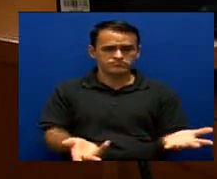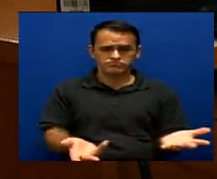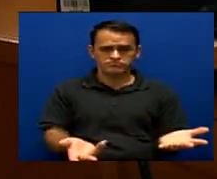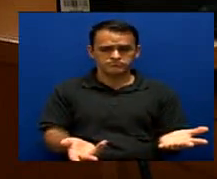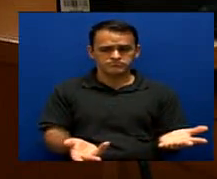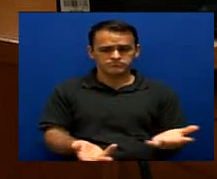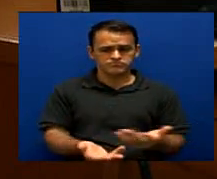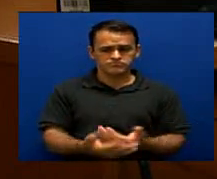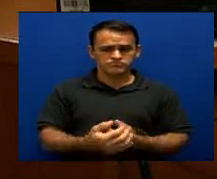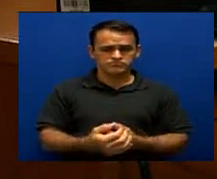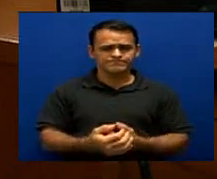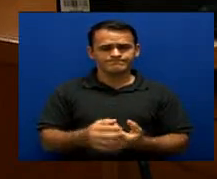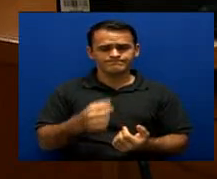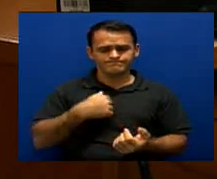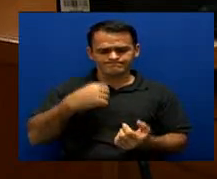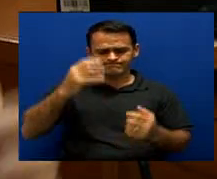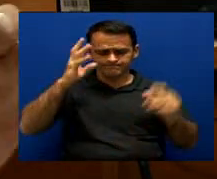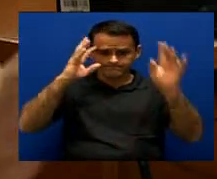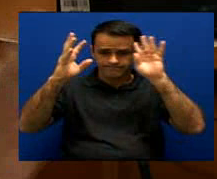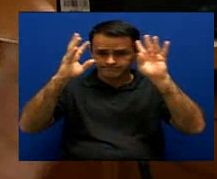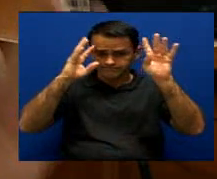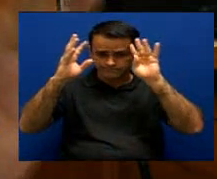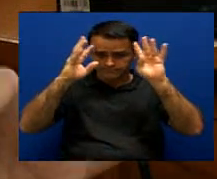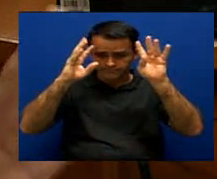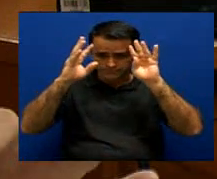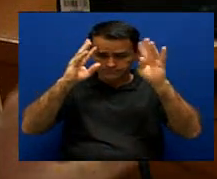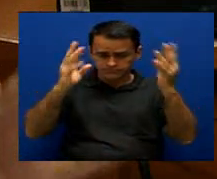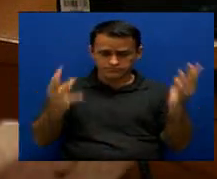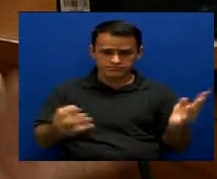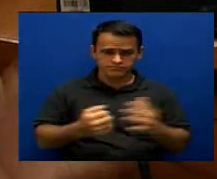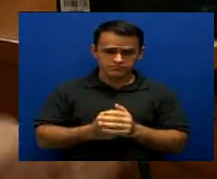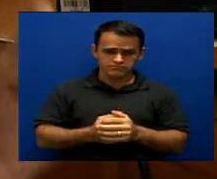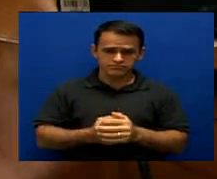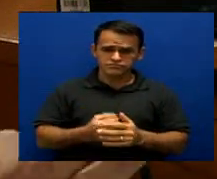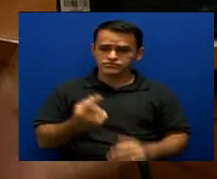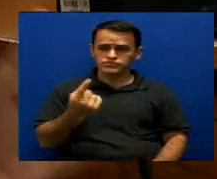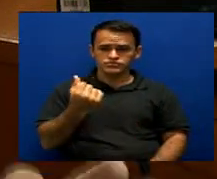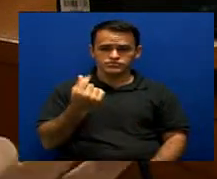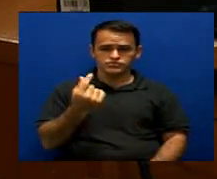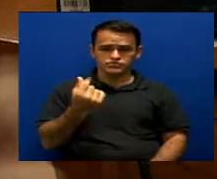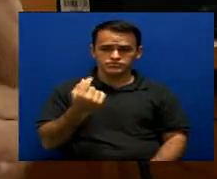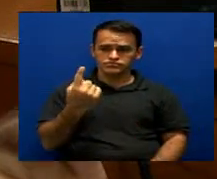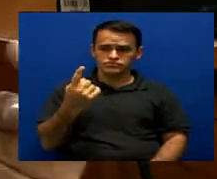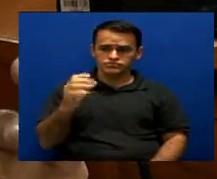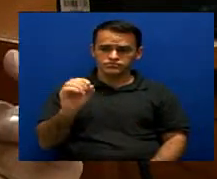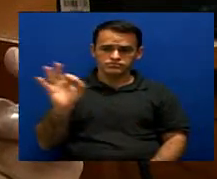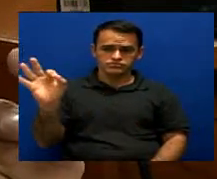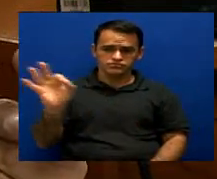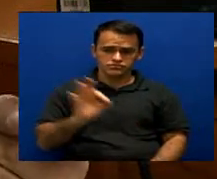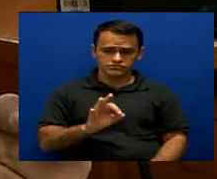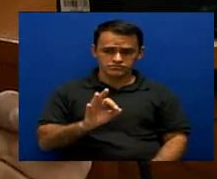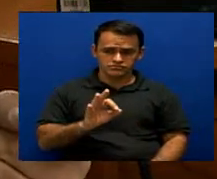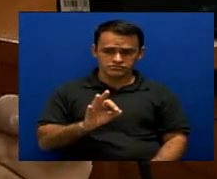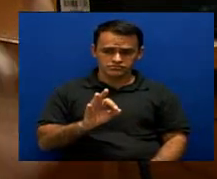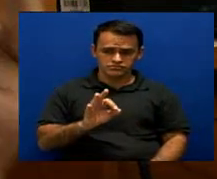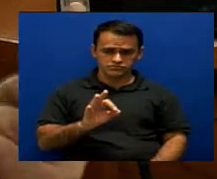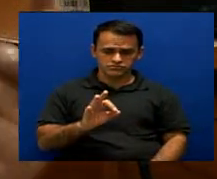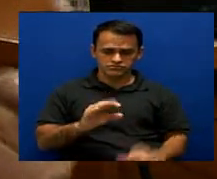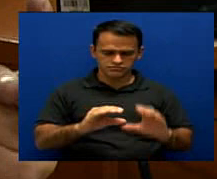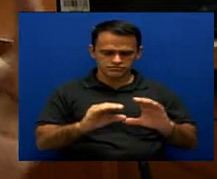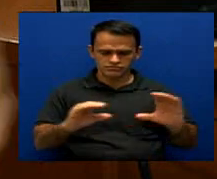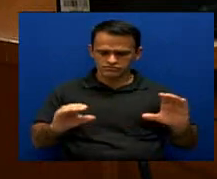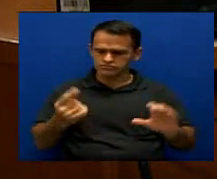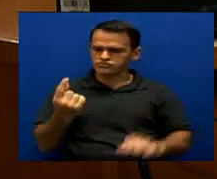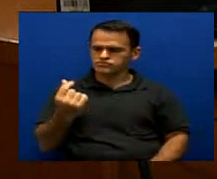aí eu me pergunto quando você joga 10 por cento do orçamento da saúde da cidade em duas unidades em